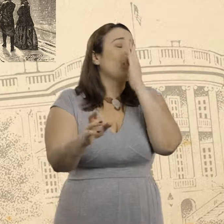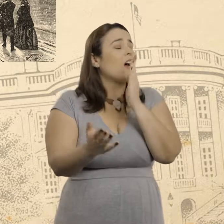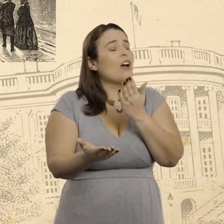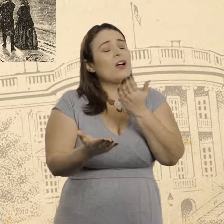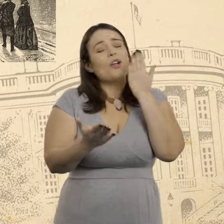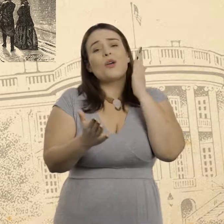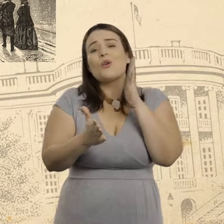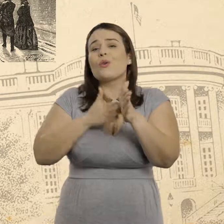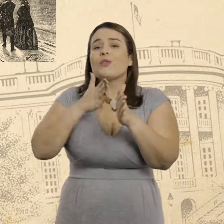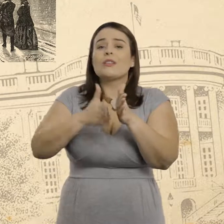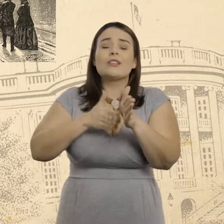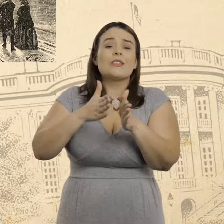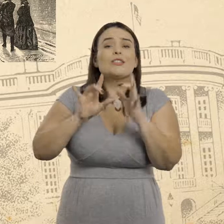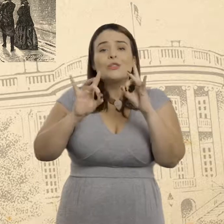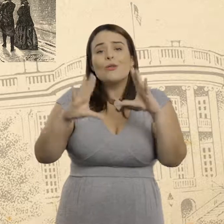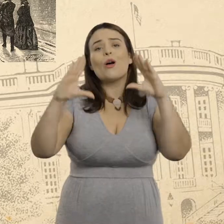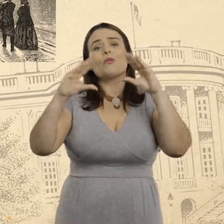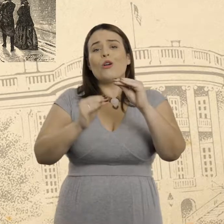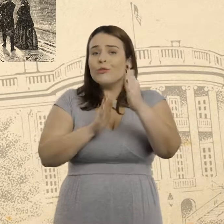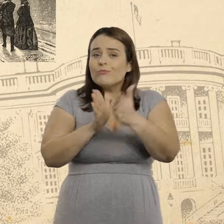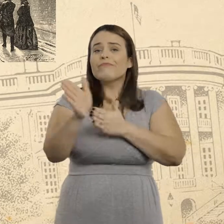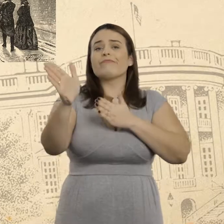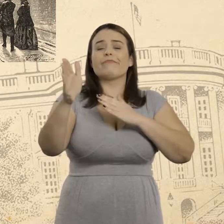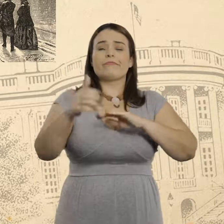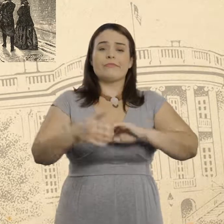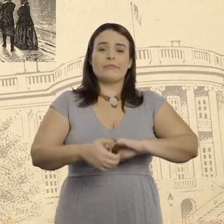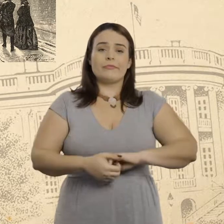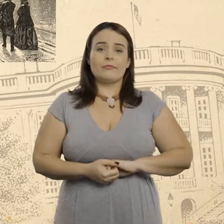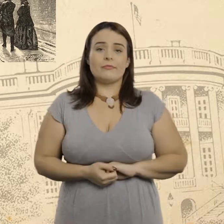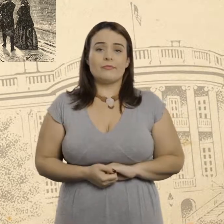tinha partido e que outro trem só sairia à noite.